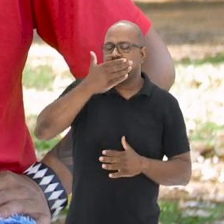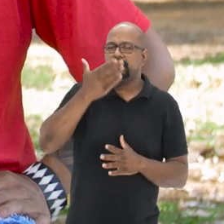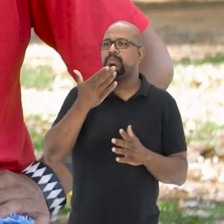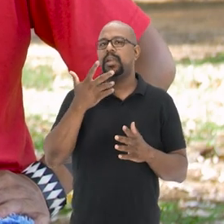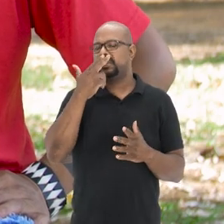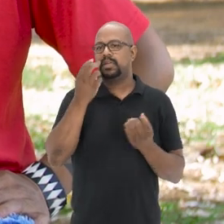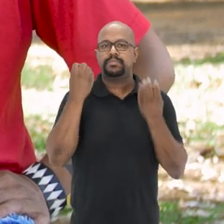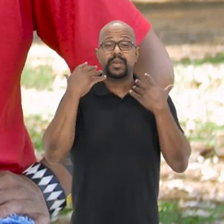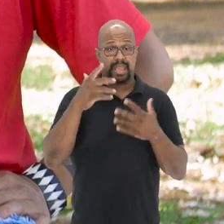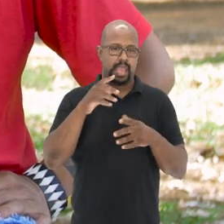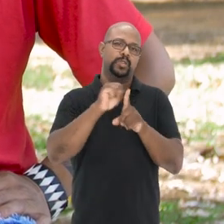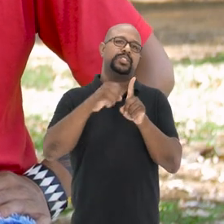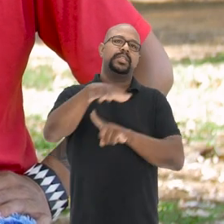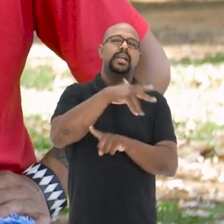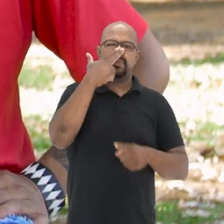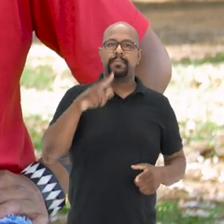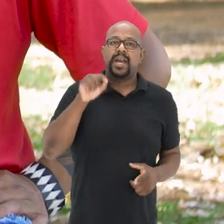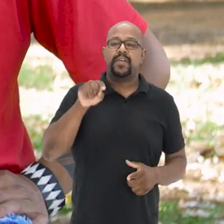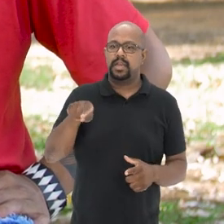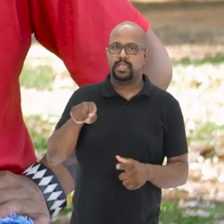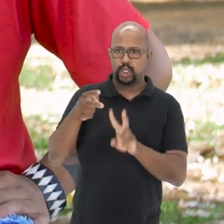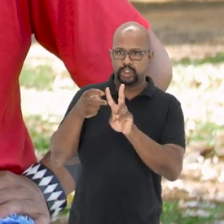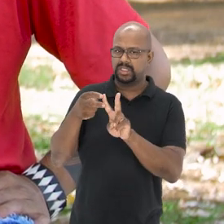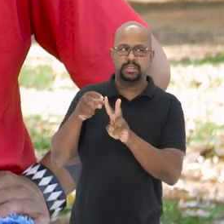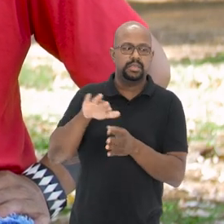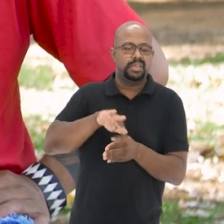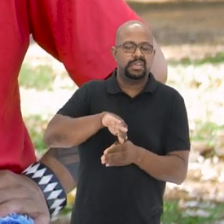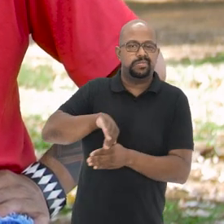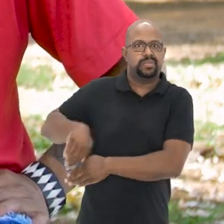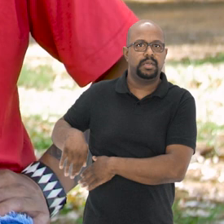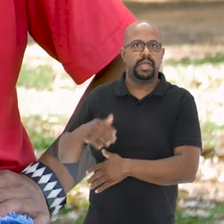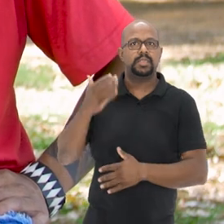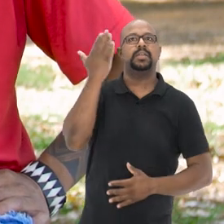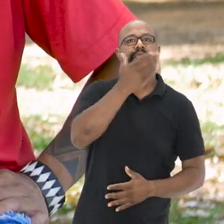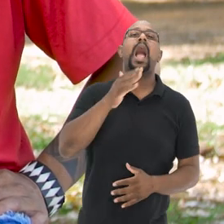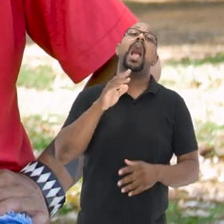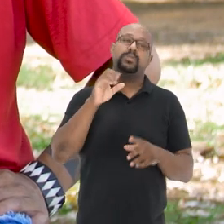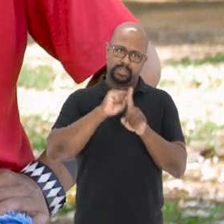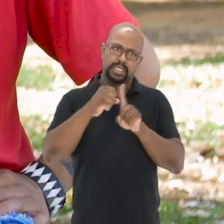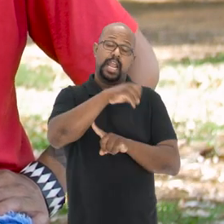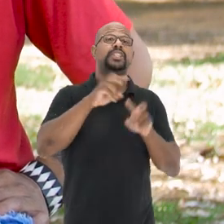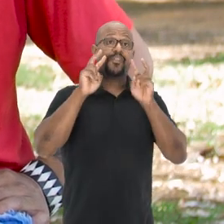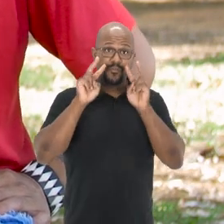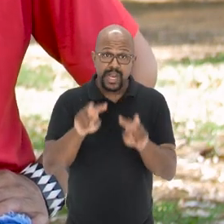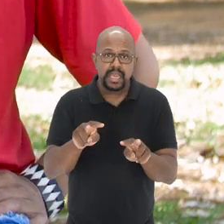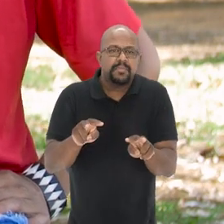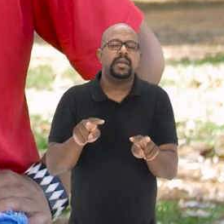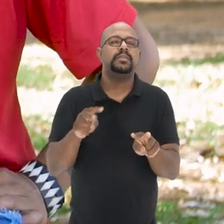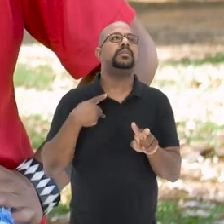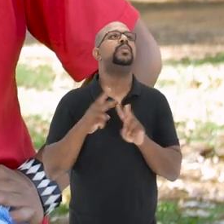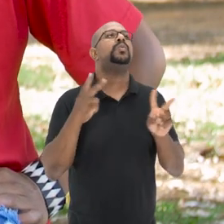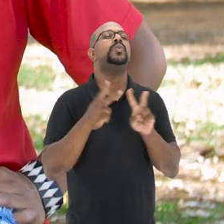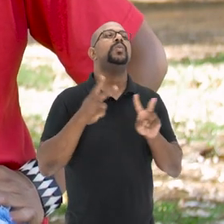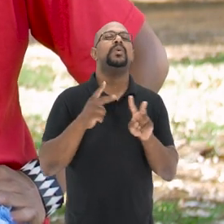é que a sociedade prefere que tu seja invisível. É, a sociedade vê o indígena, mas não assume